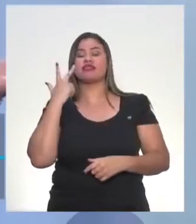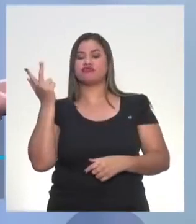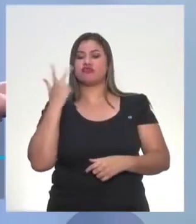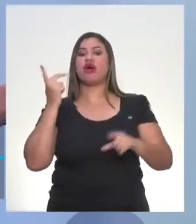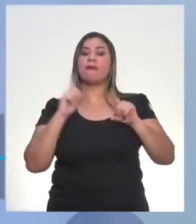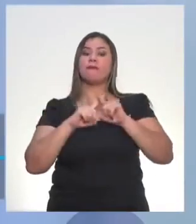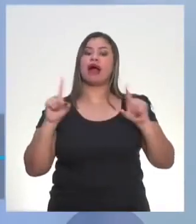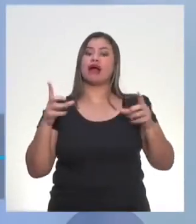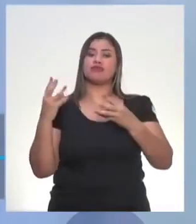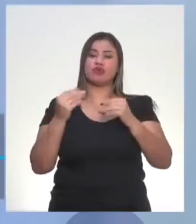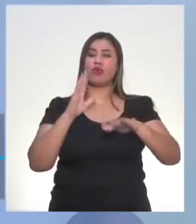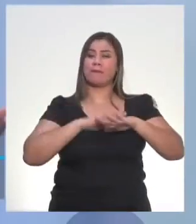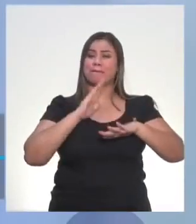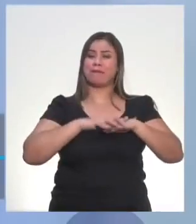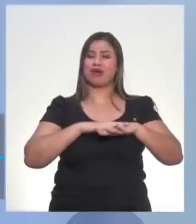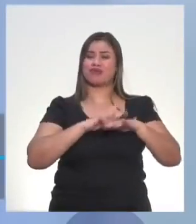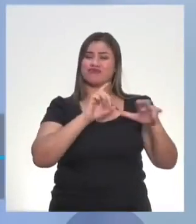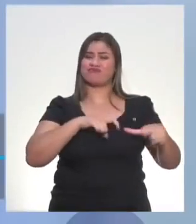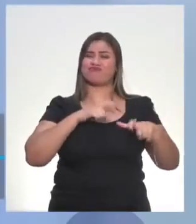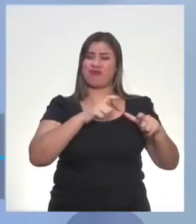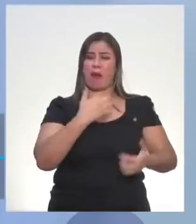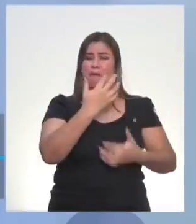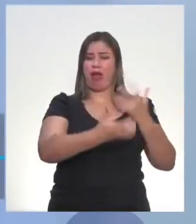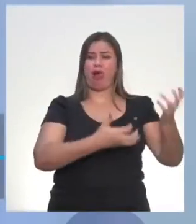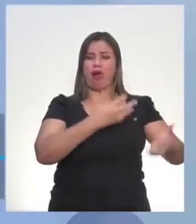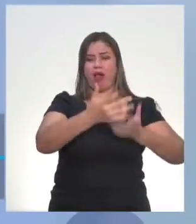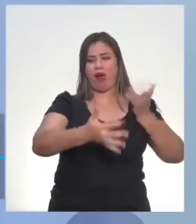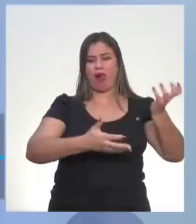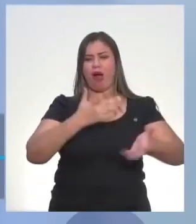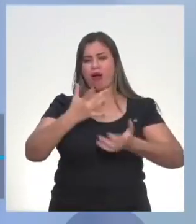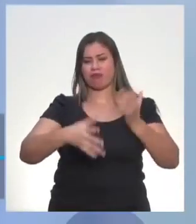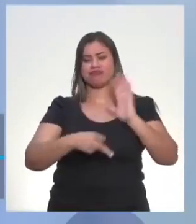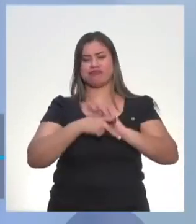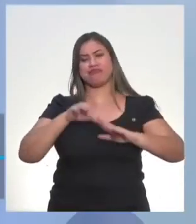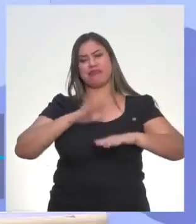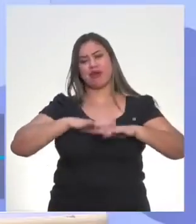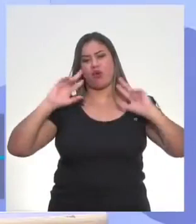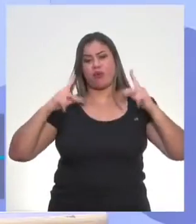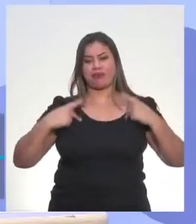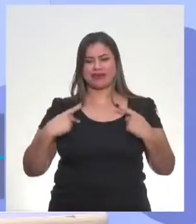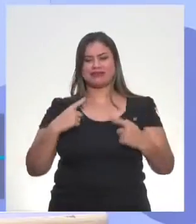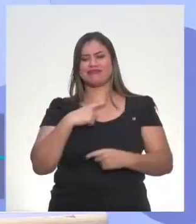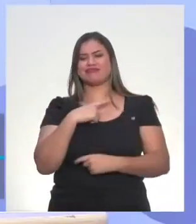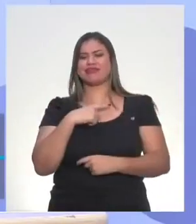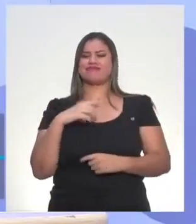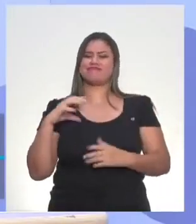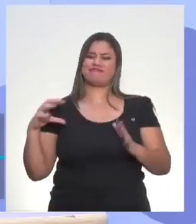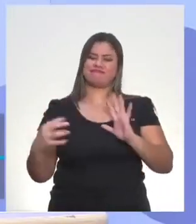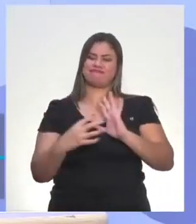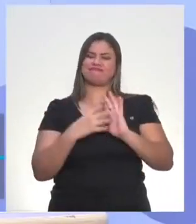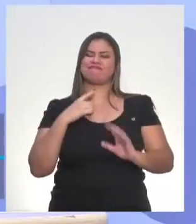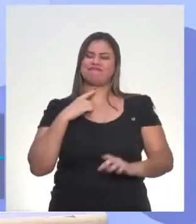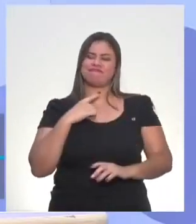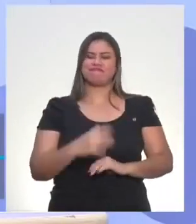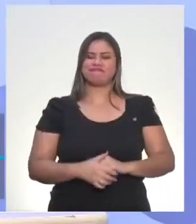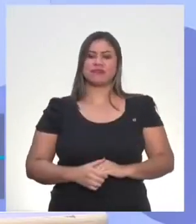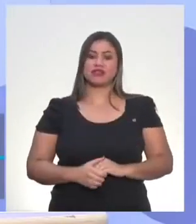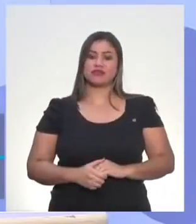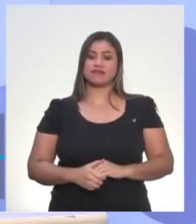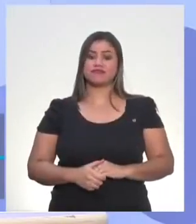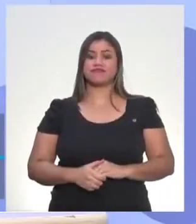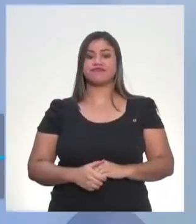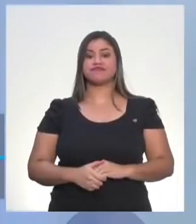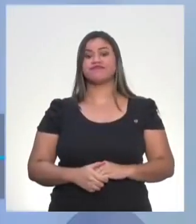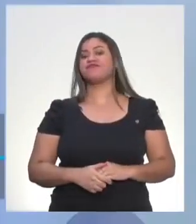a maior parte é da agricultura, né? Também é feita pelo homem. Acabaria afetando também, né? Sim. Natural,